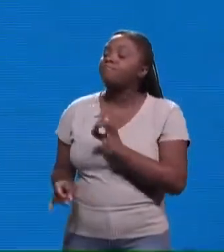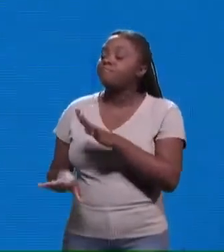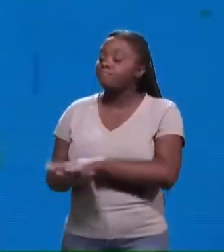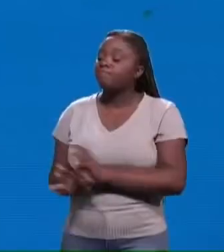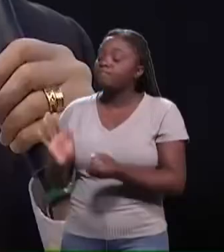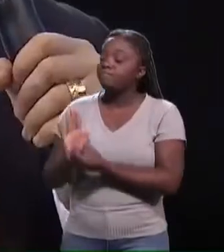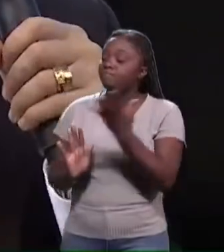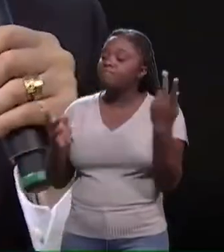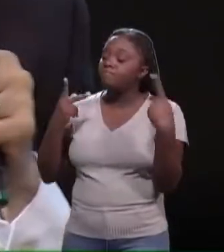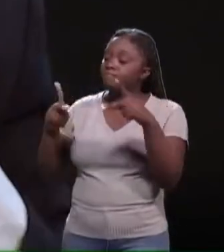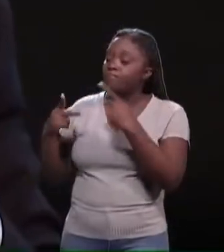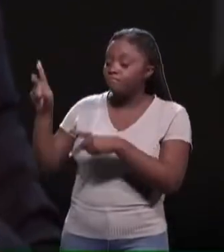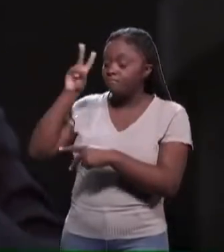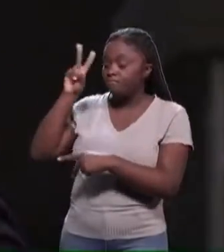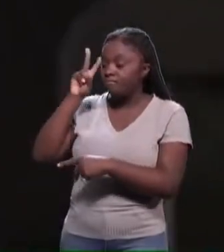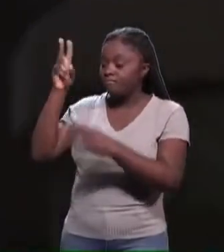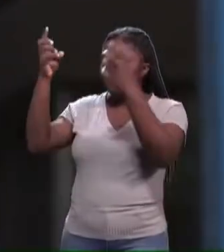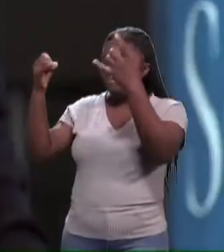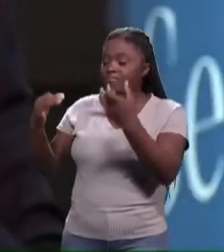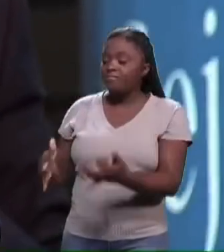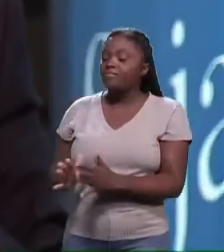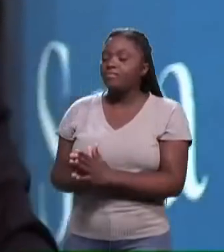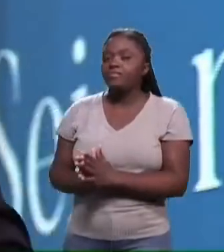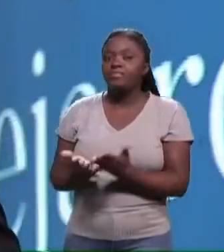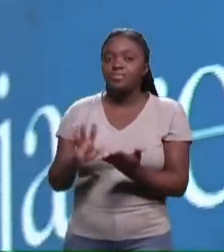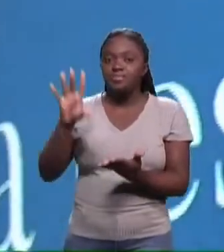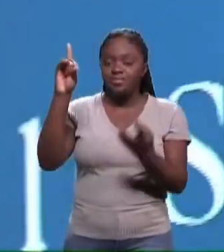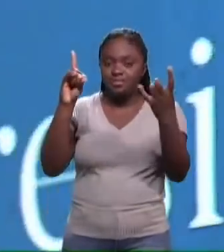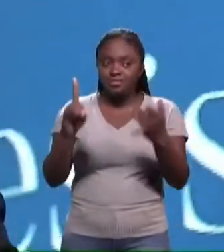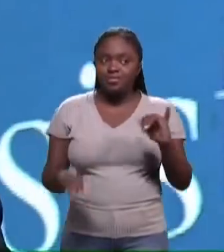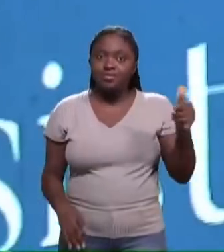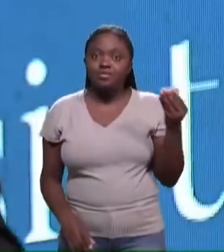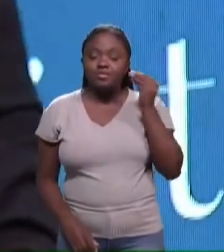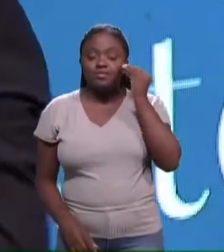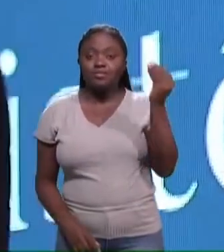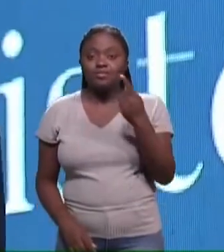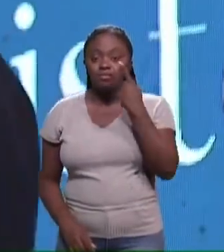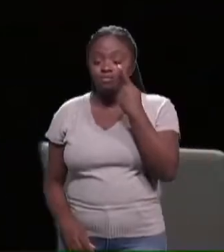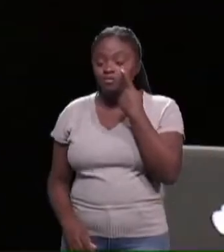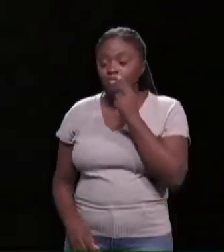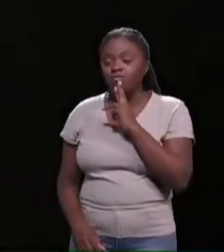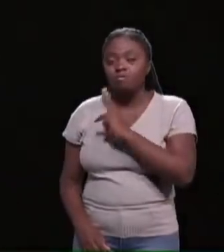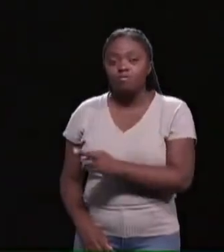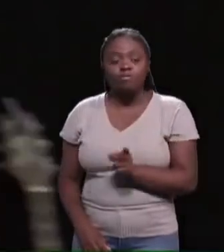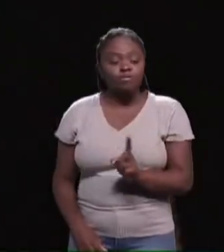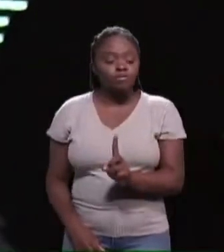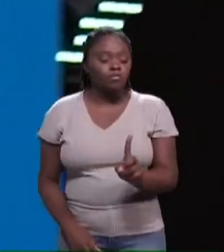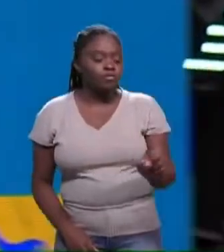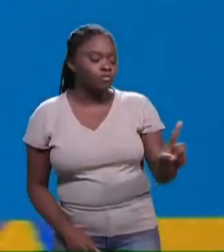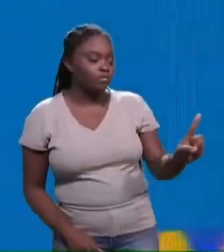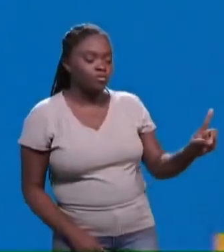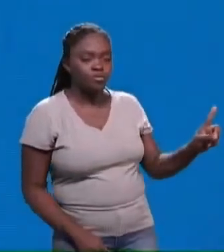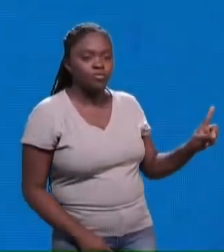evangelho for pregado, essa história vai ser contada. A Bíblia diz que quando Judas viu isso e viu a resposta de Jesus, ele saiu da casa, foi lá